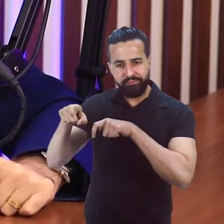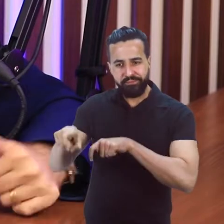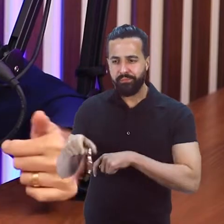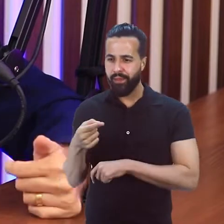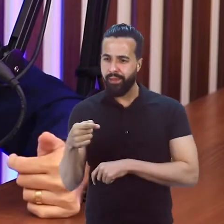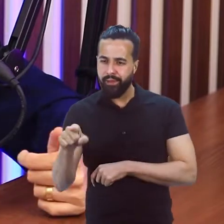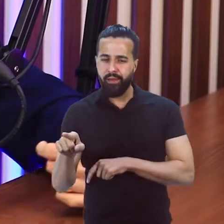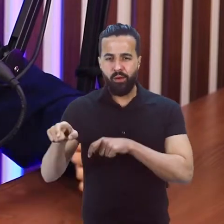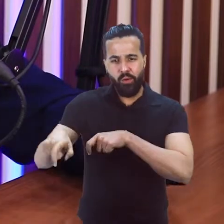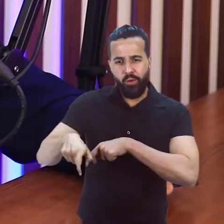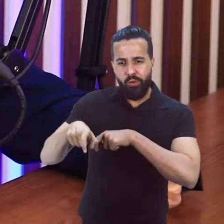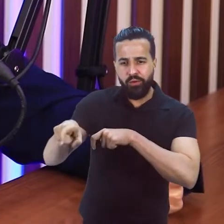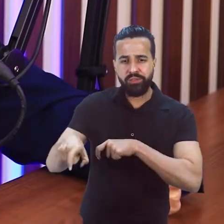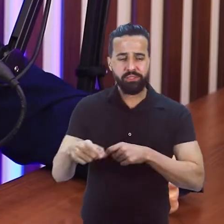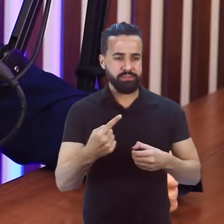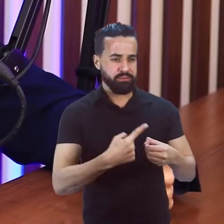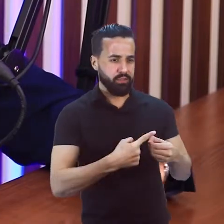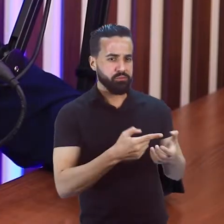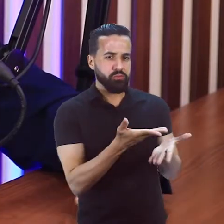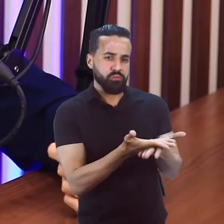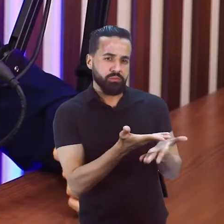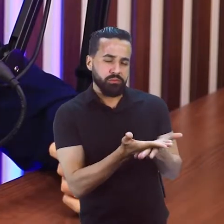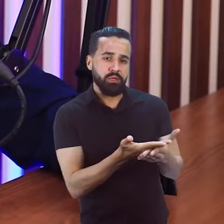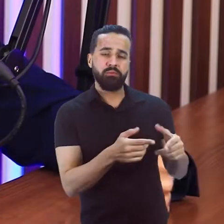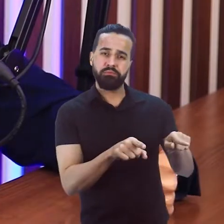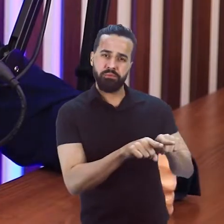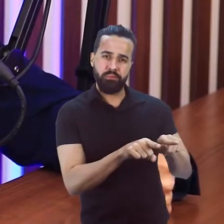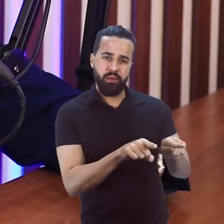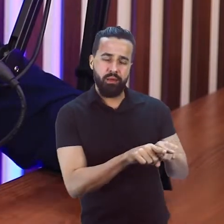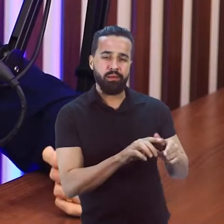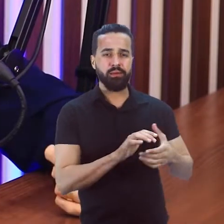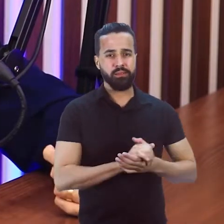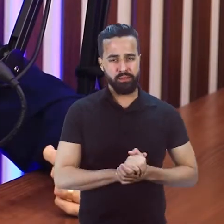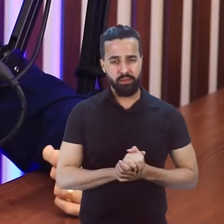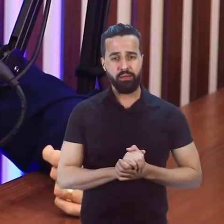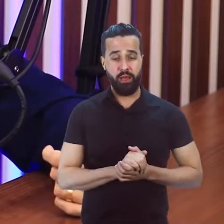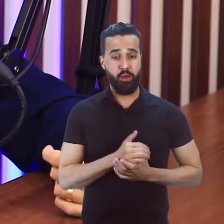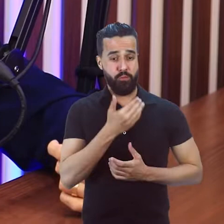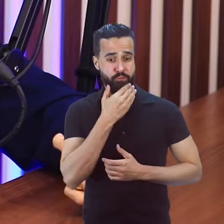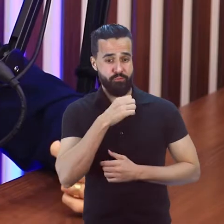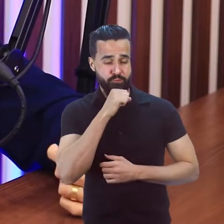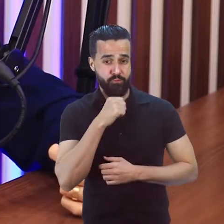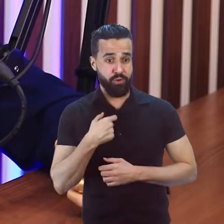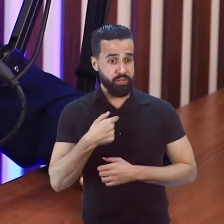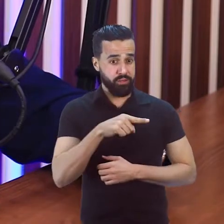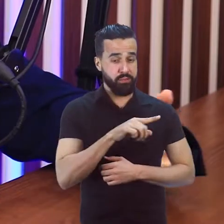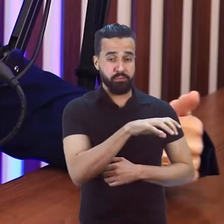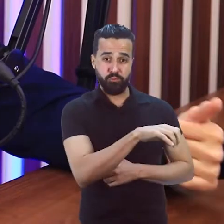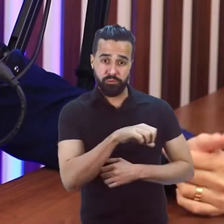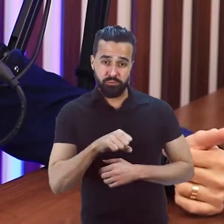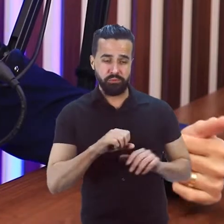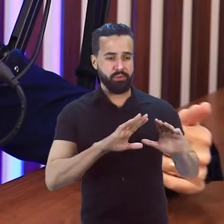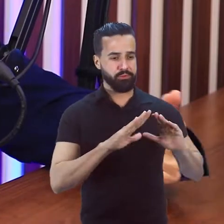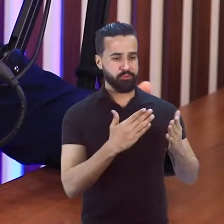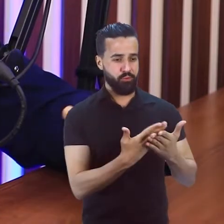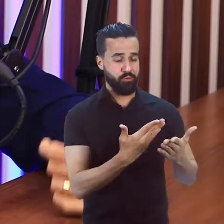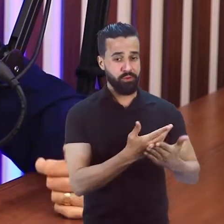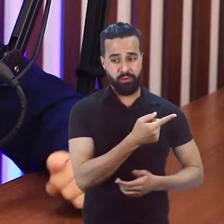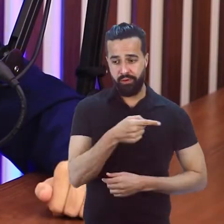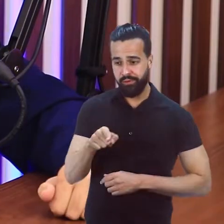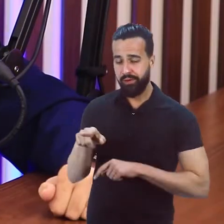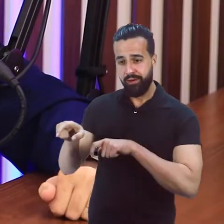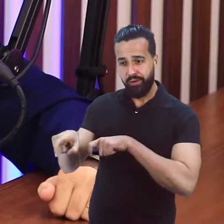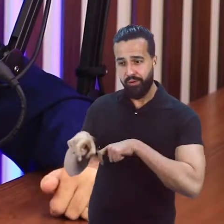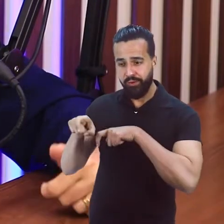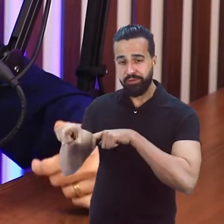na cidade, estudava na cidade, mas alguns dias ele me buscava na porta da escola, mesmo dia de semana eu ia para a roça, depois